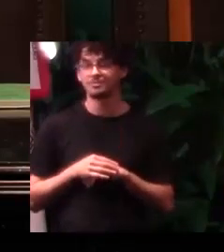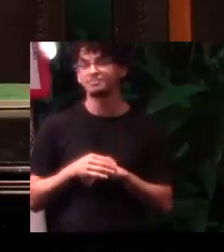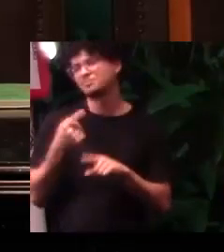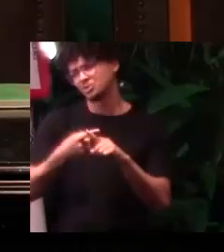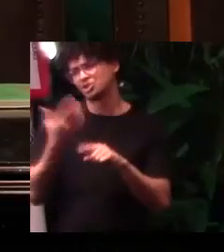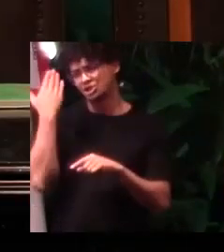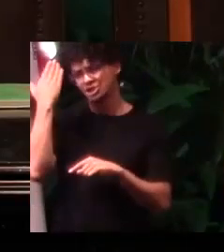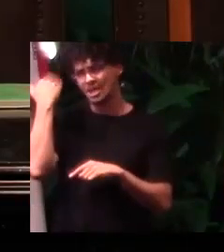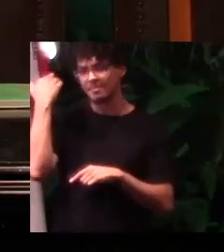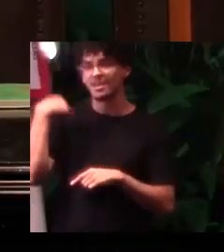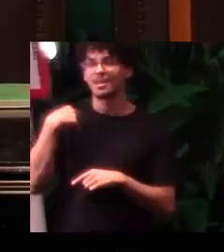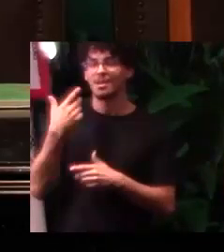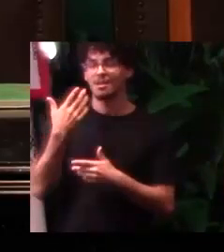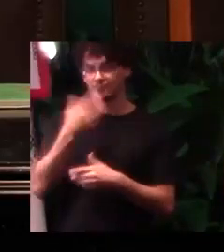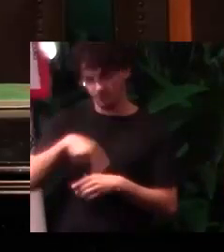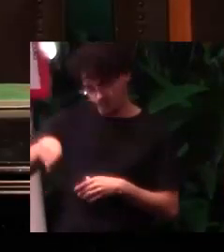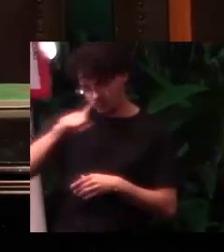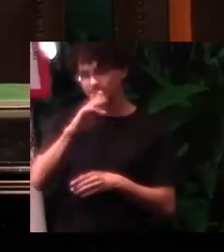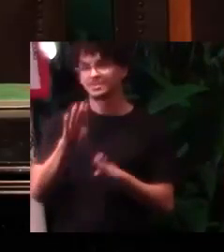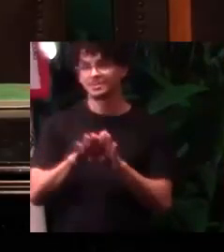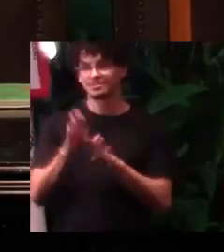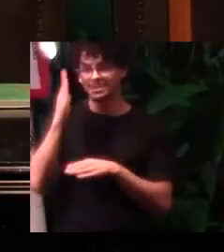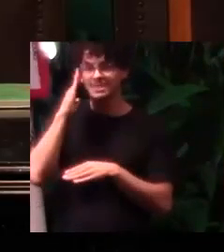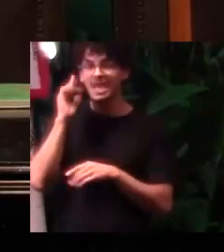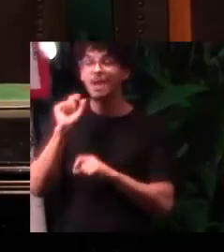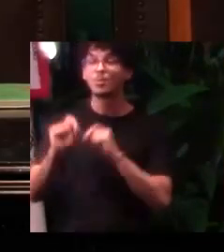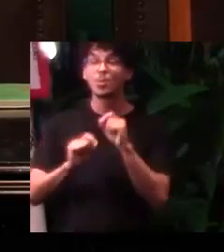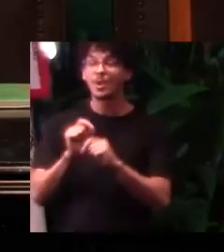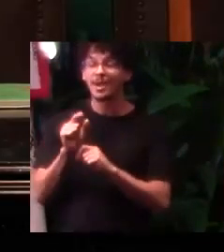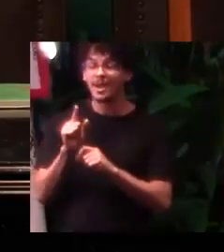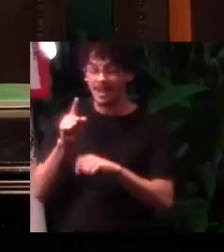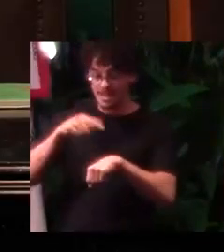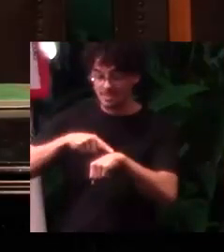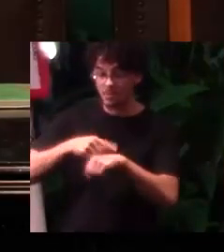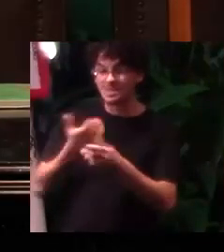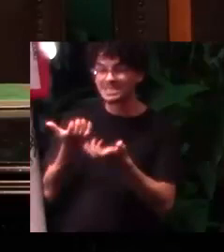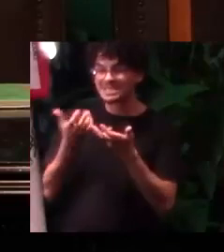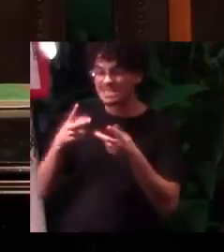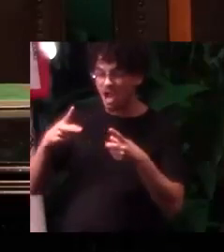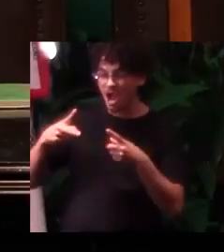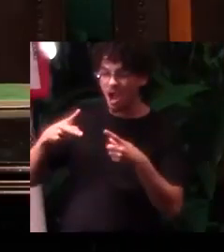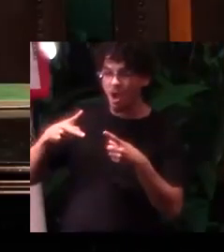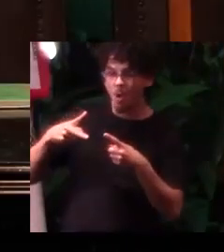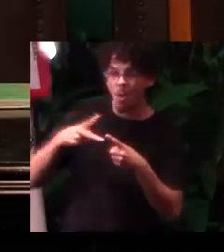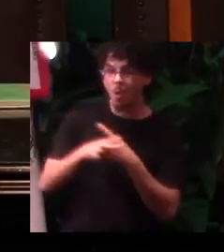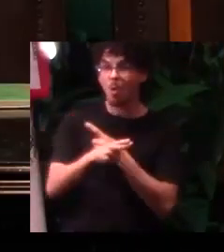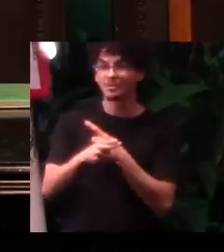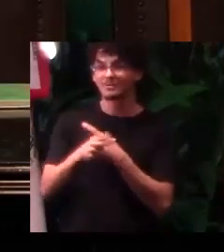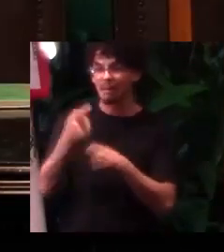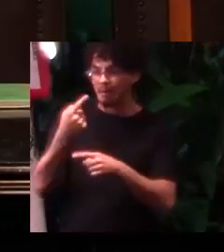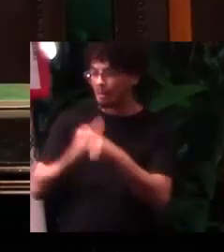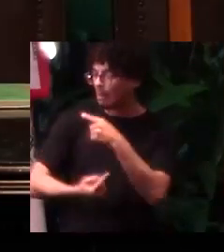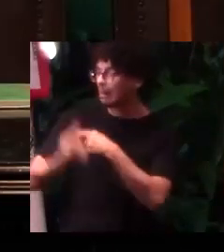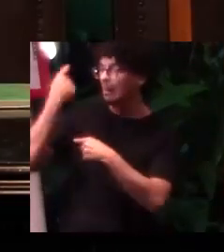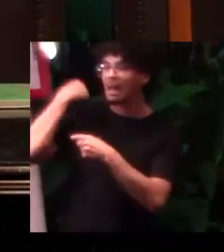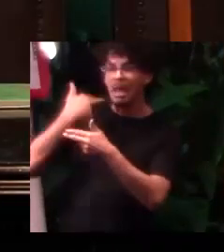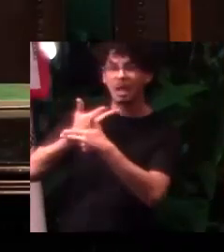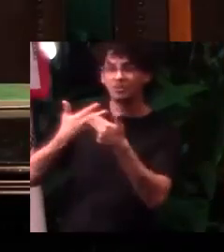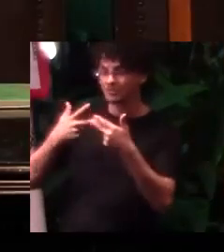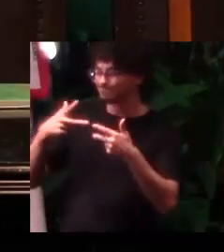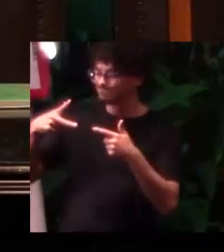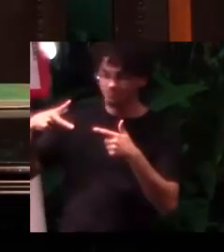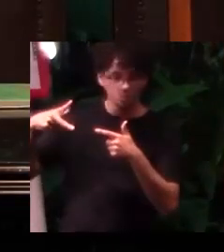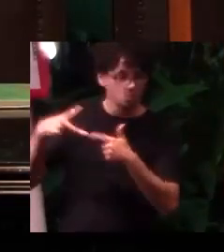sabem as senhoras e os senhores, estavam exatamente querendo cortar qualquer vinculação ontológica que o direito pudesse